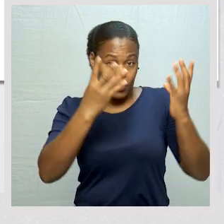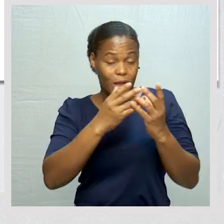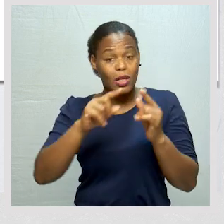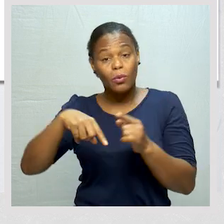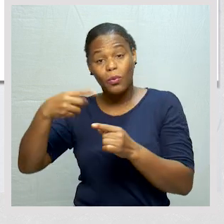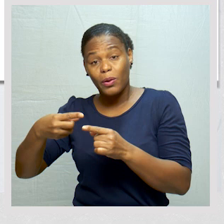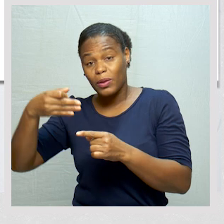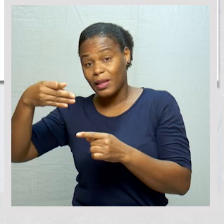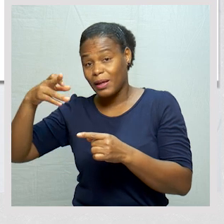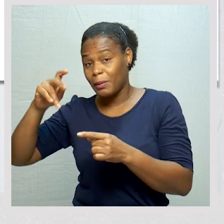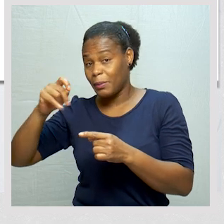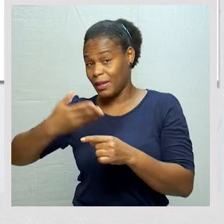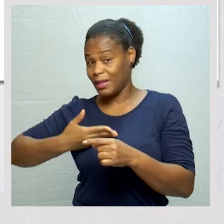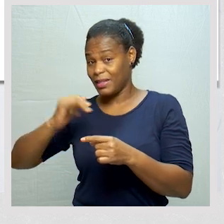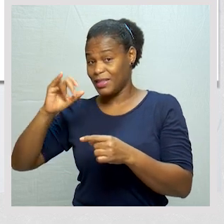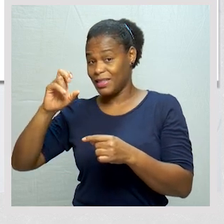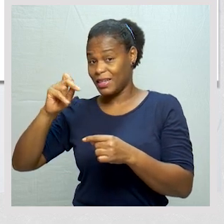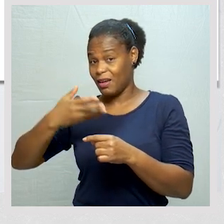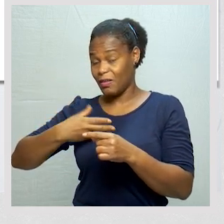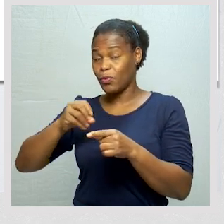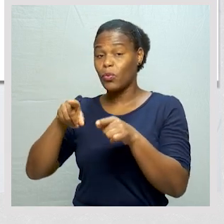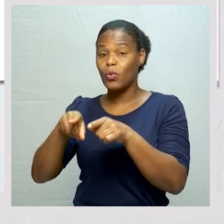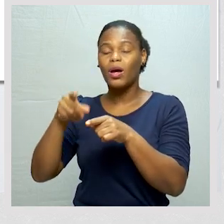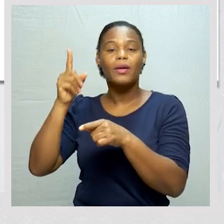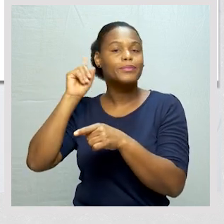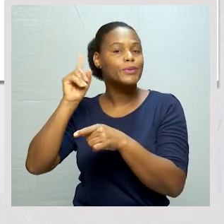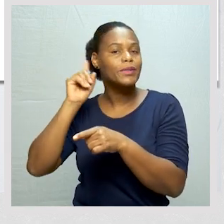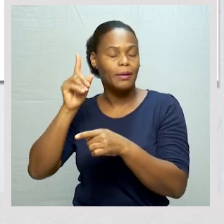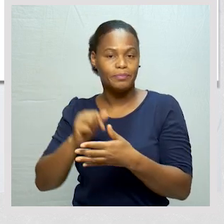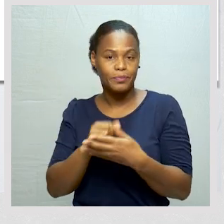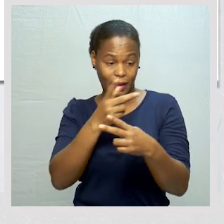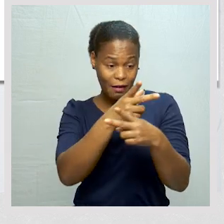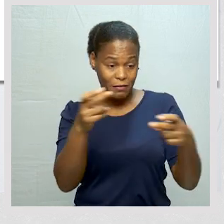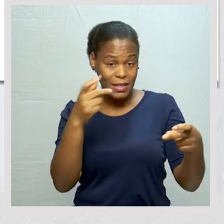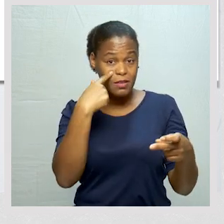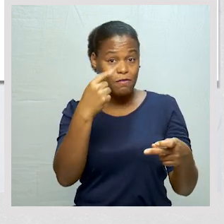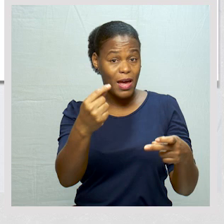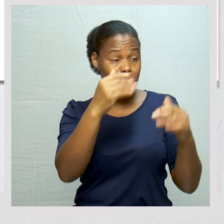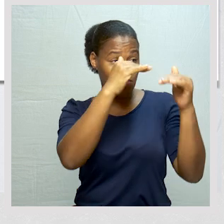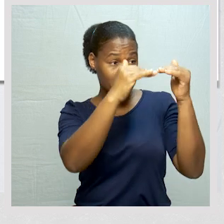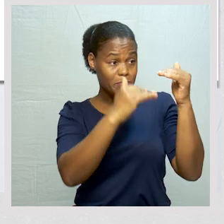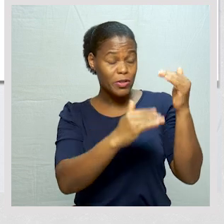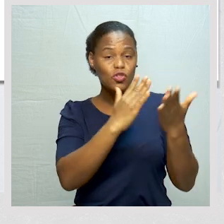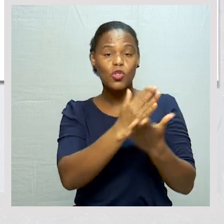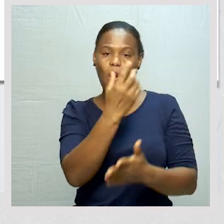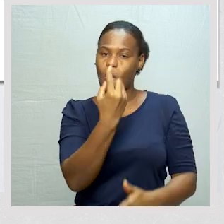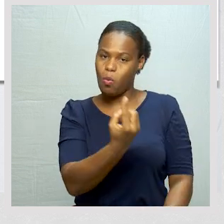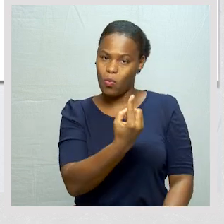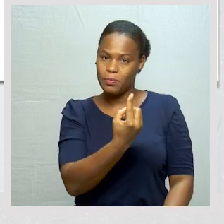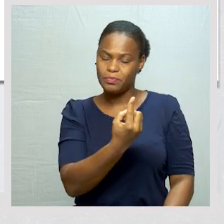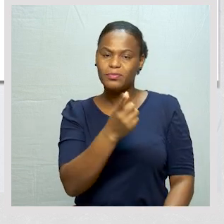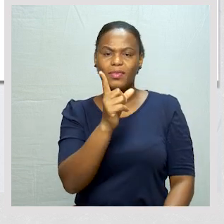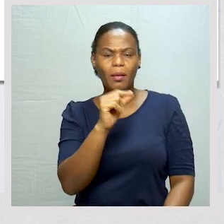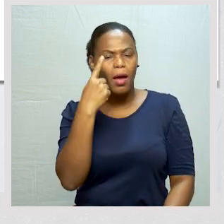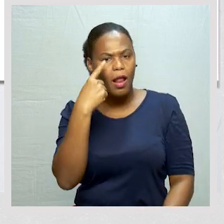Então, estas frases que nós acabamos de ver têm apenas um verbo conjugado e